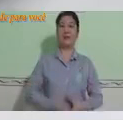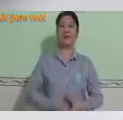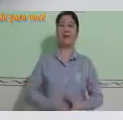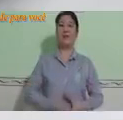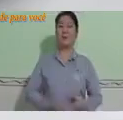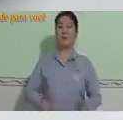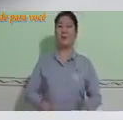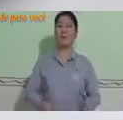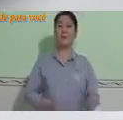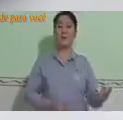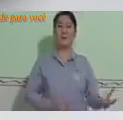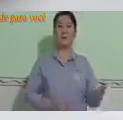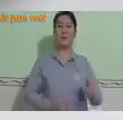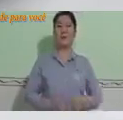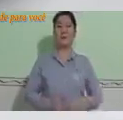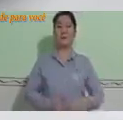ACONSLHADOFAZERUMSQUEMACOM 3 doses, vírgula,